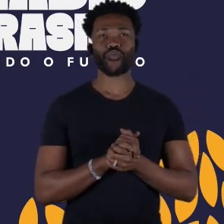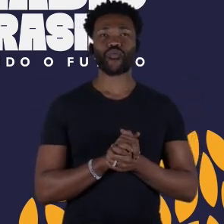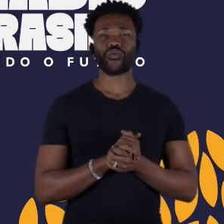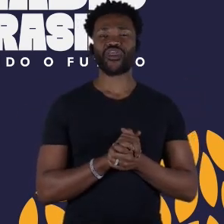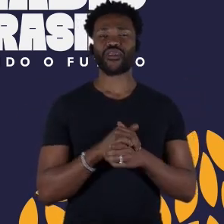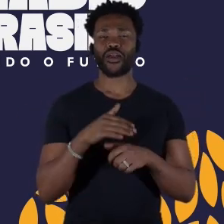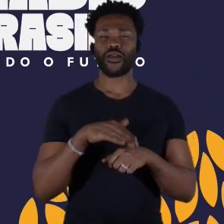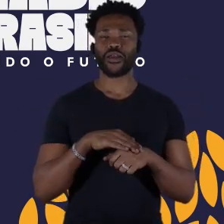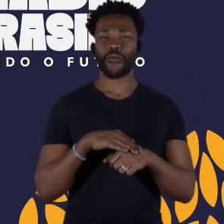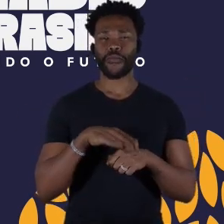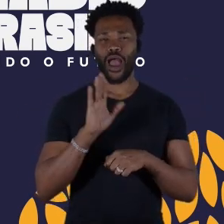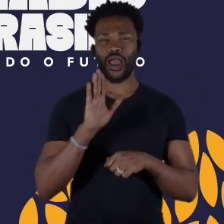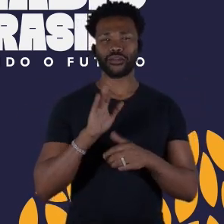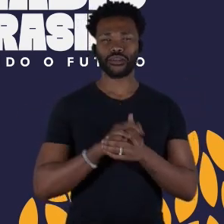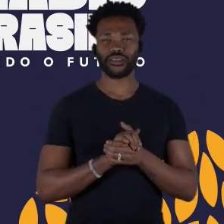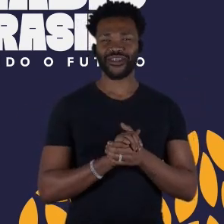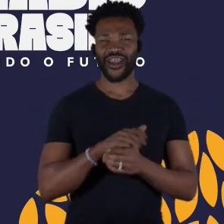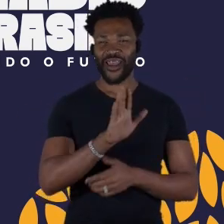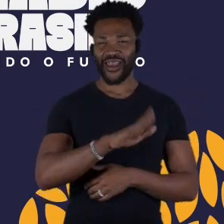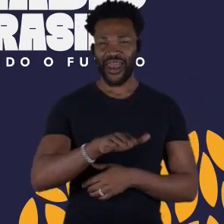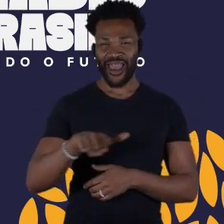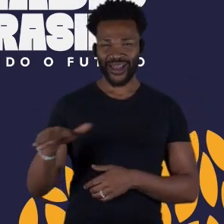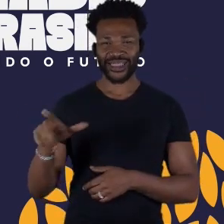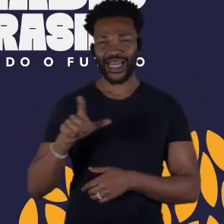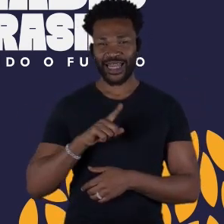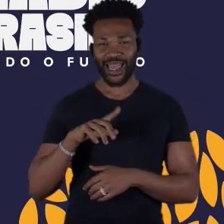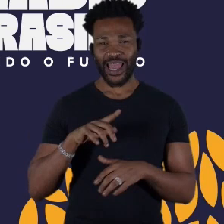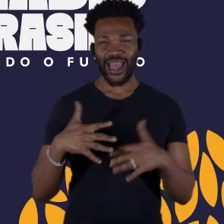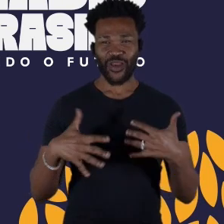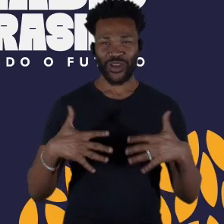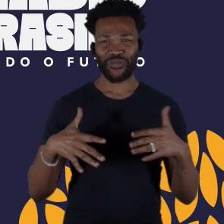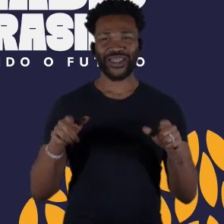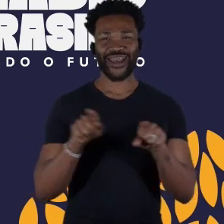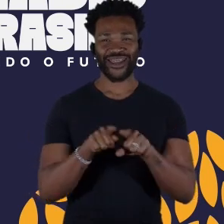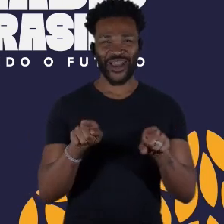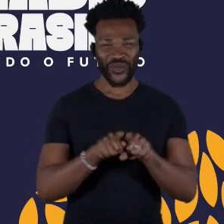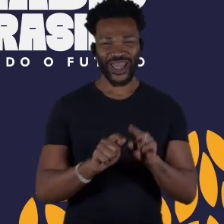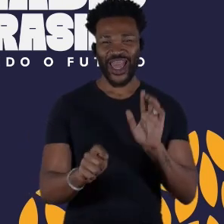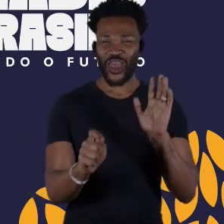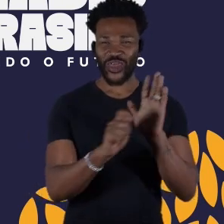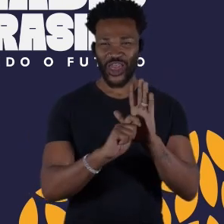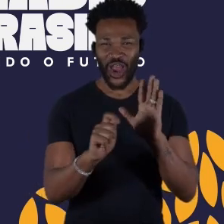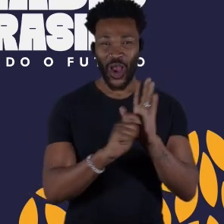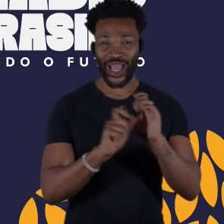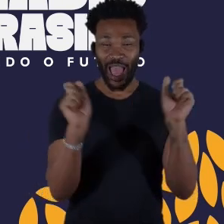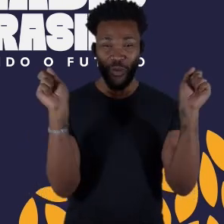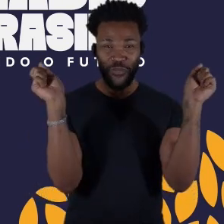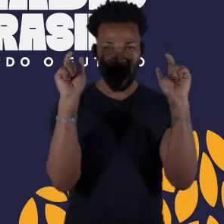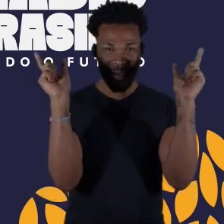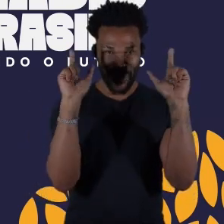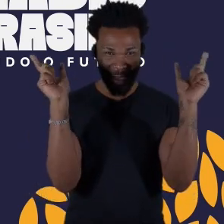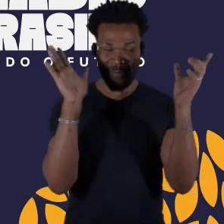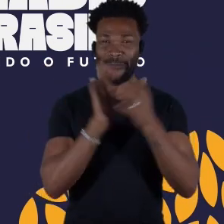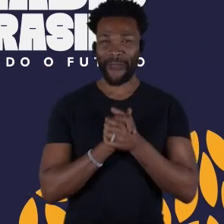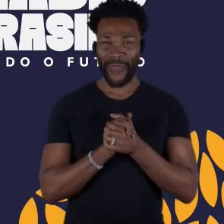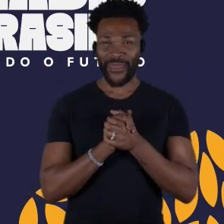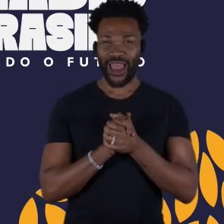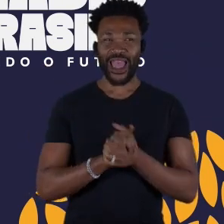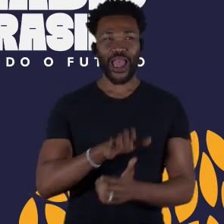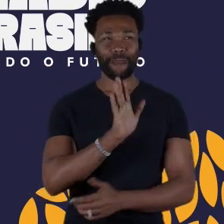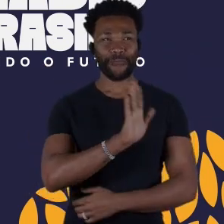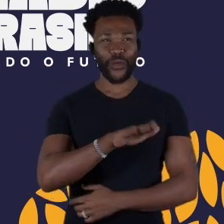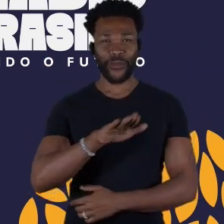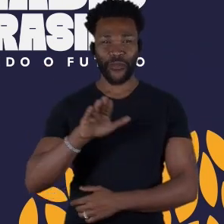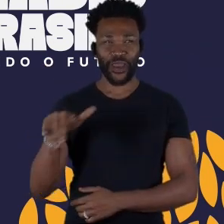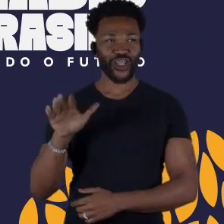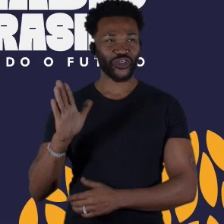mais de crianças com epilepsias diz que é a droga despertar. As